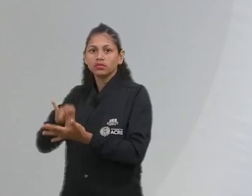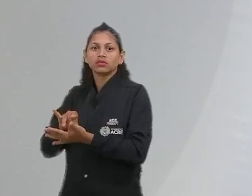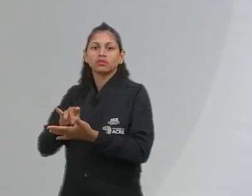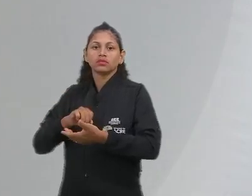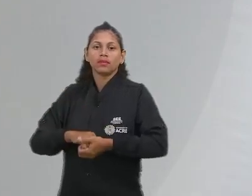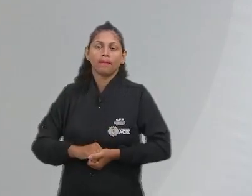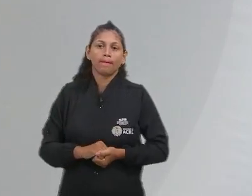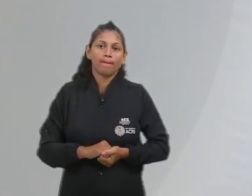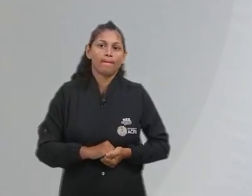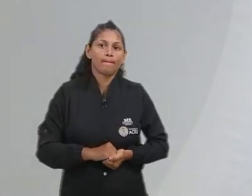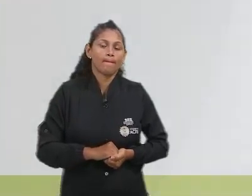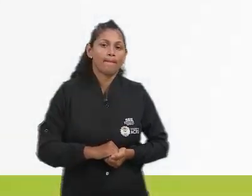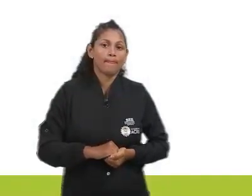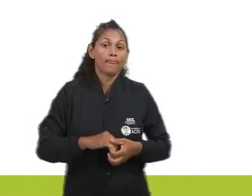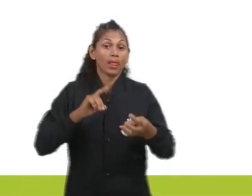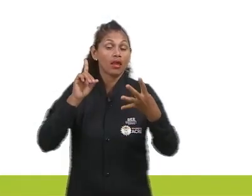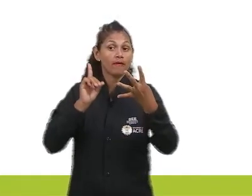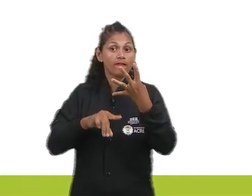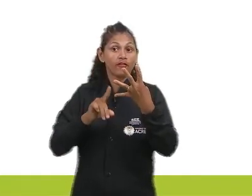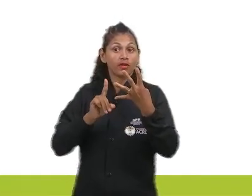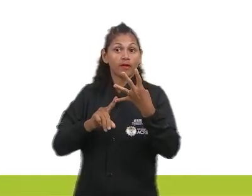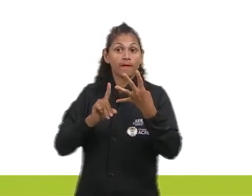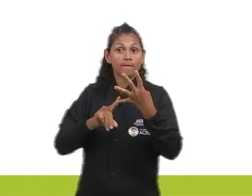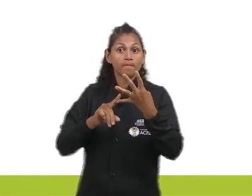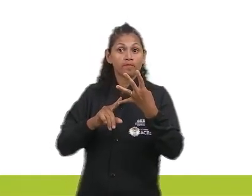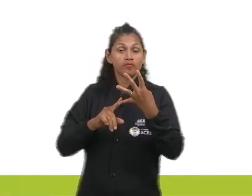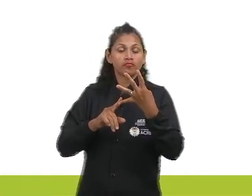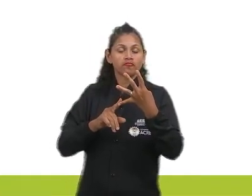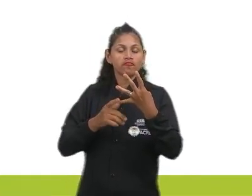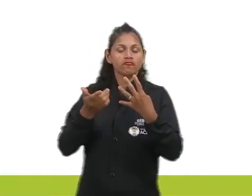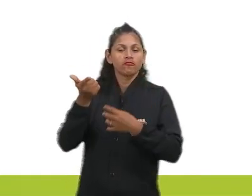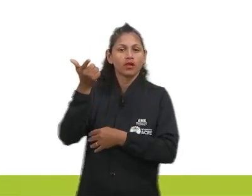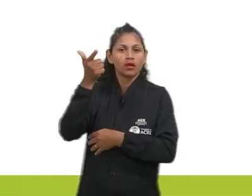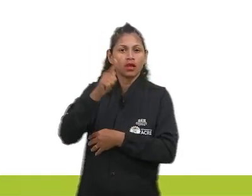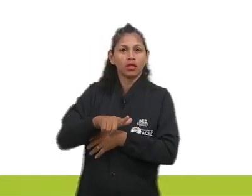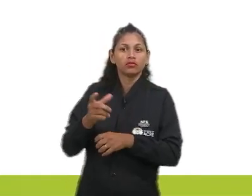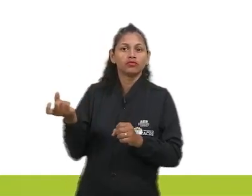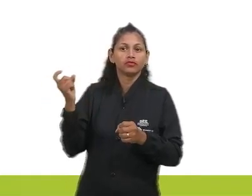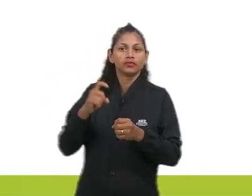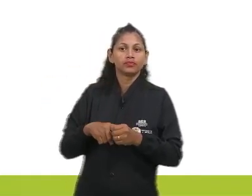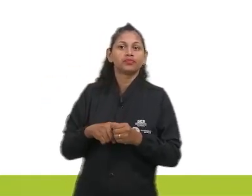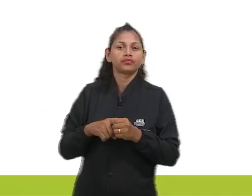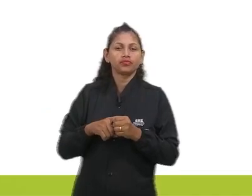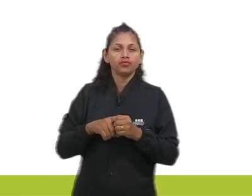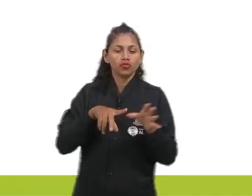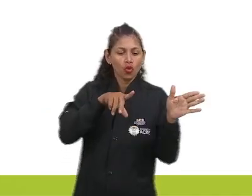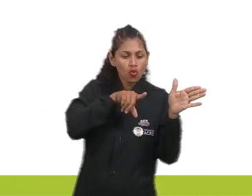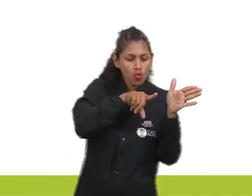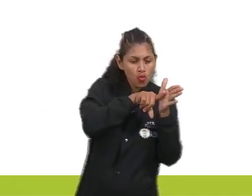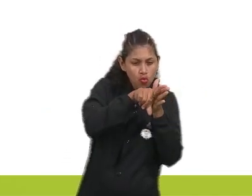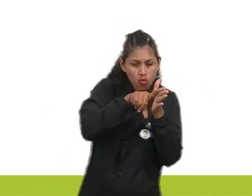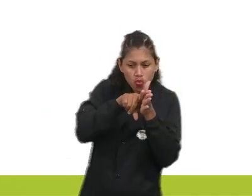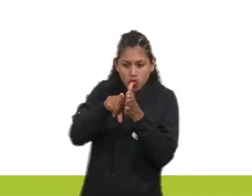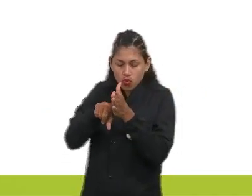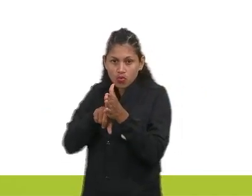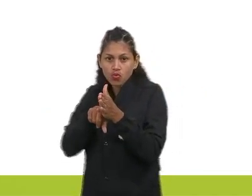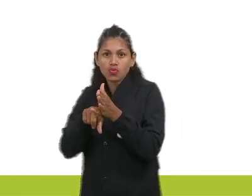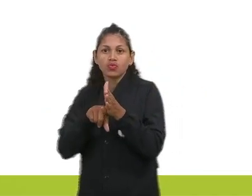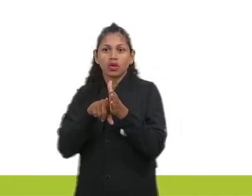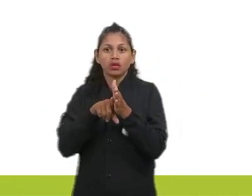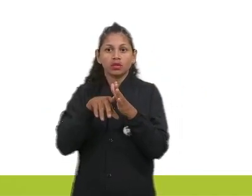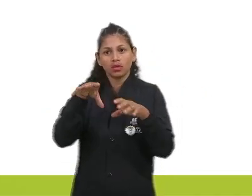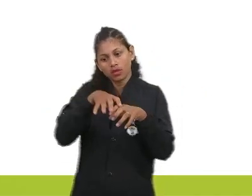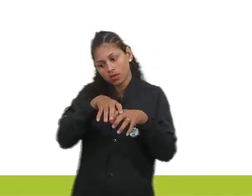conhecer. E, finalmente, revisar para verificar se nada ficou de fora, se nada